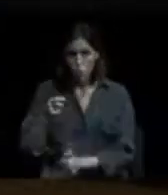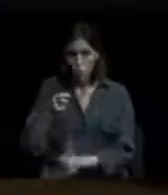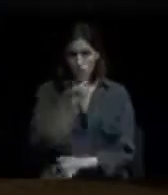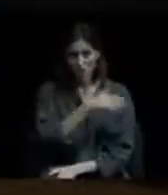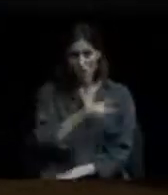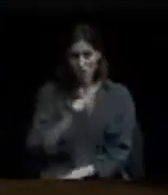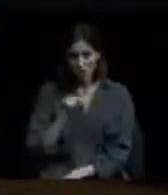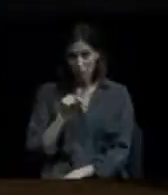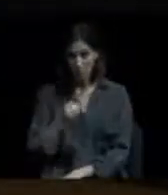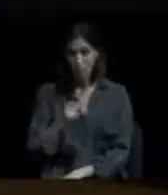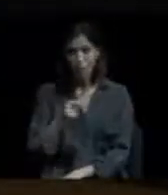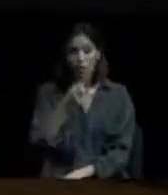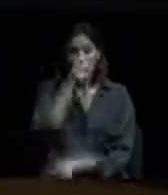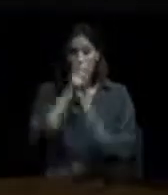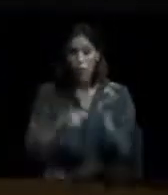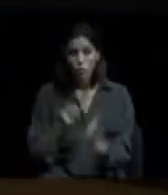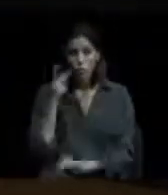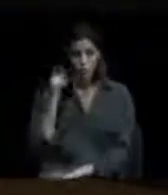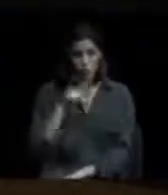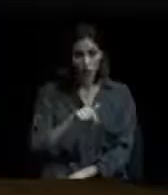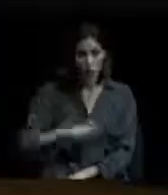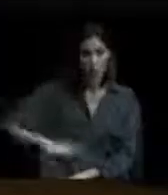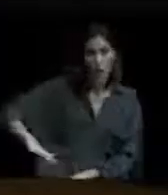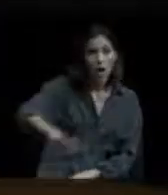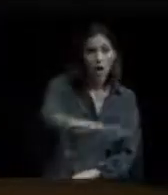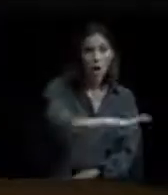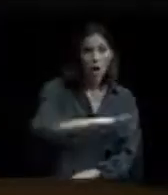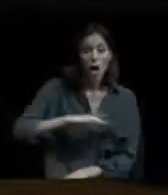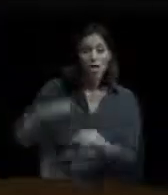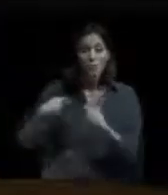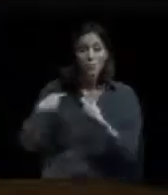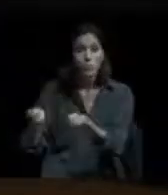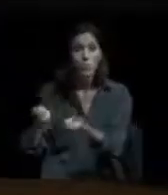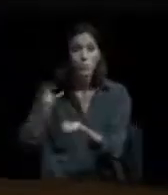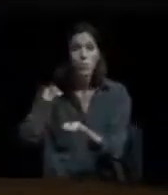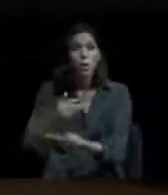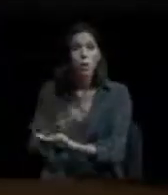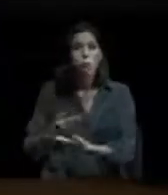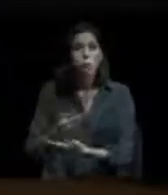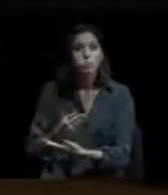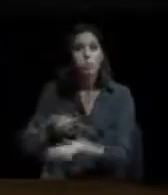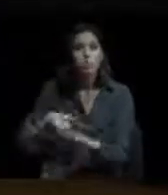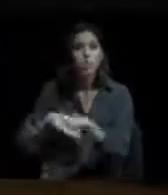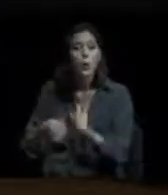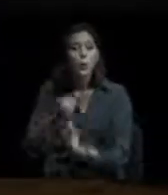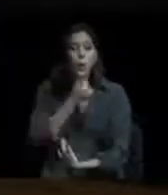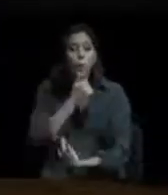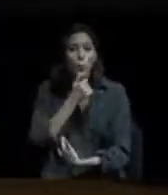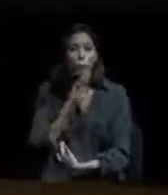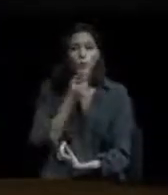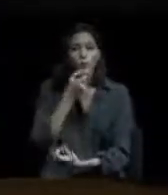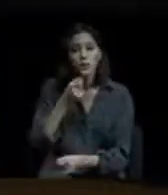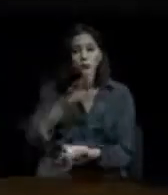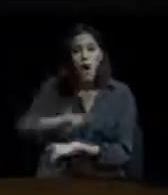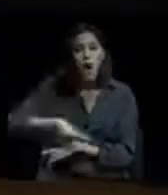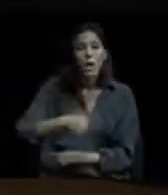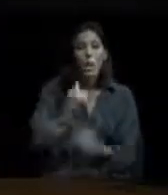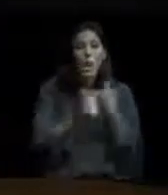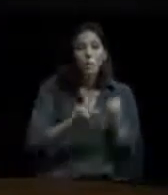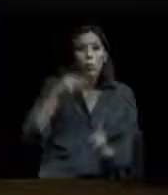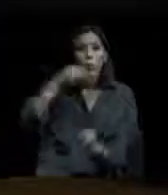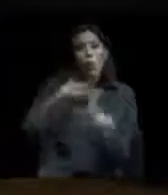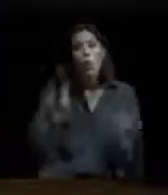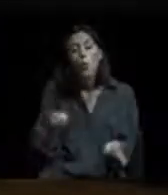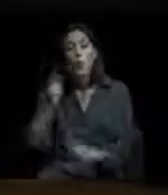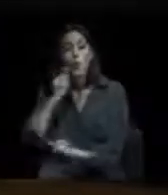de 84,9 km², os meios e o investimento não podem ser apenas direcionados para algumas zonas da cidade